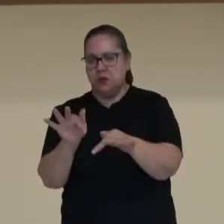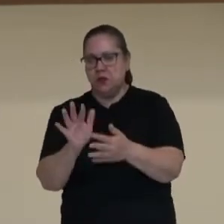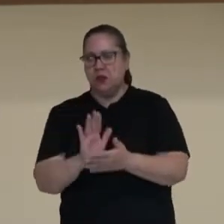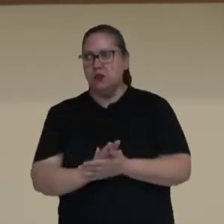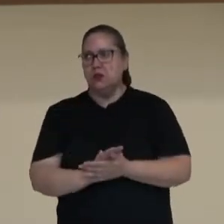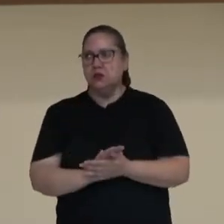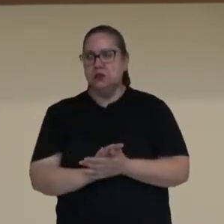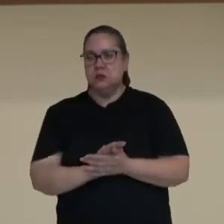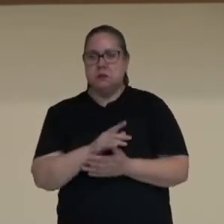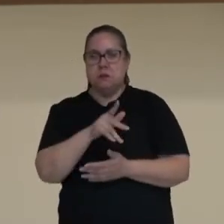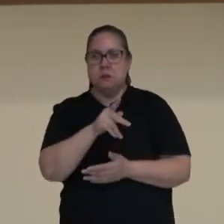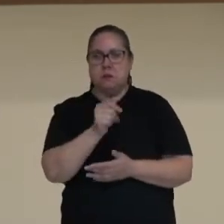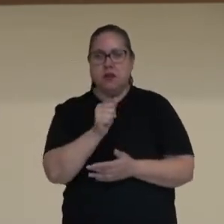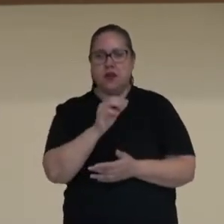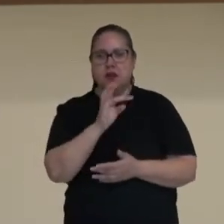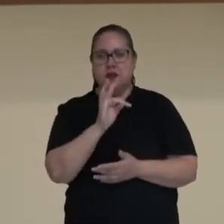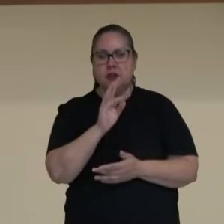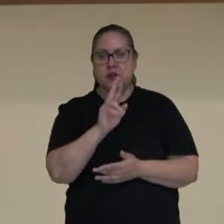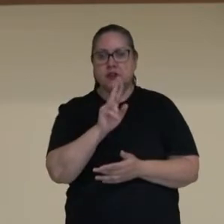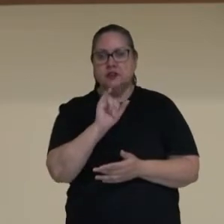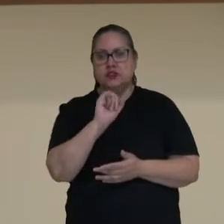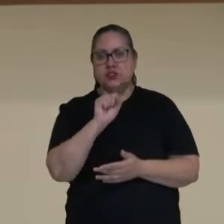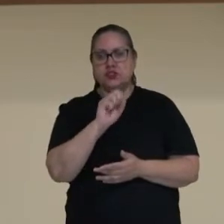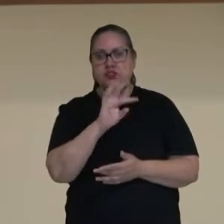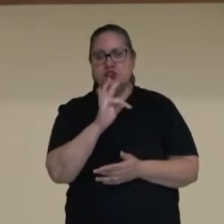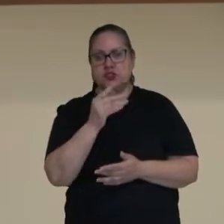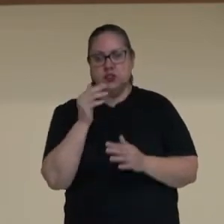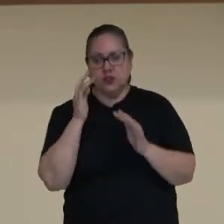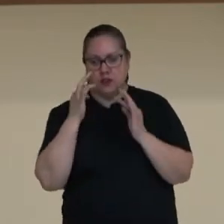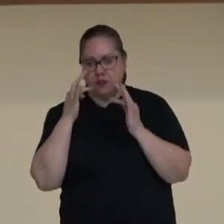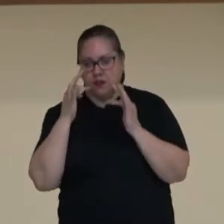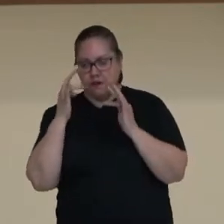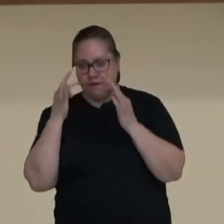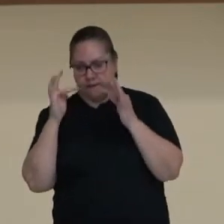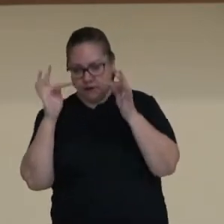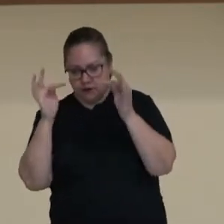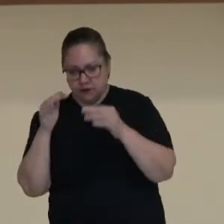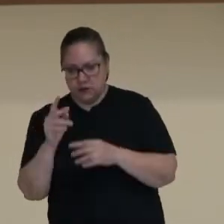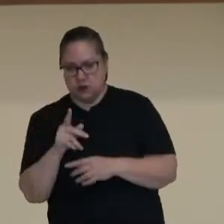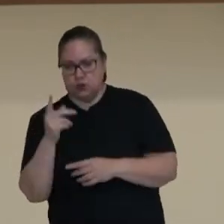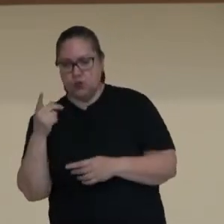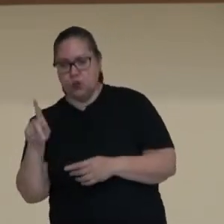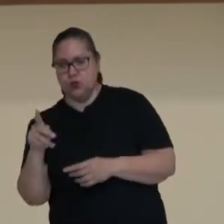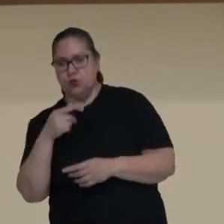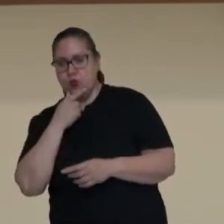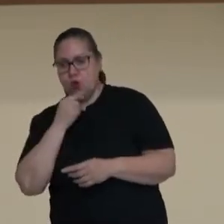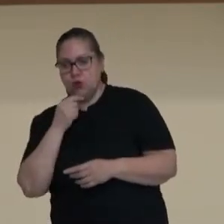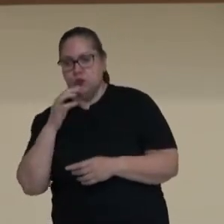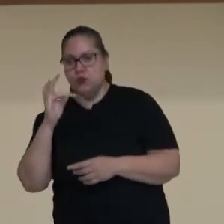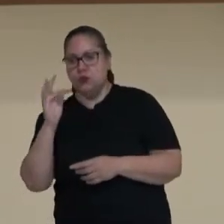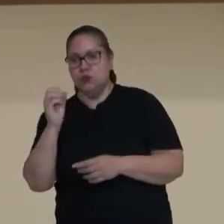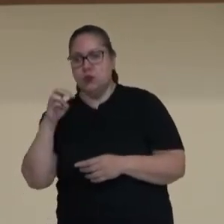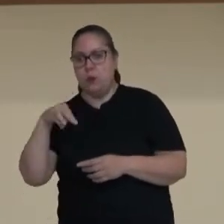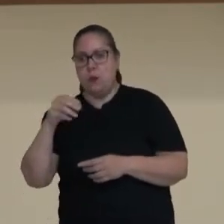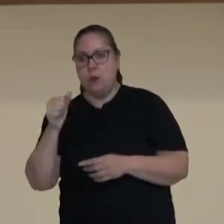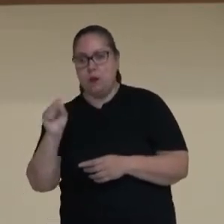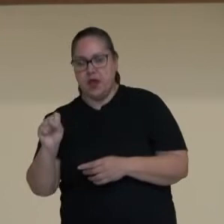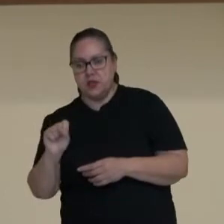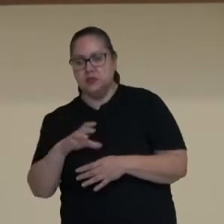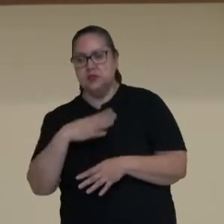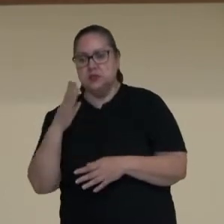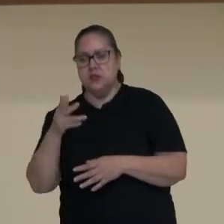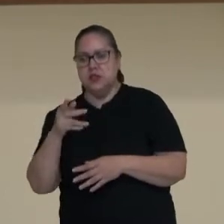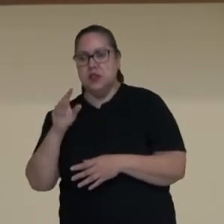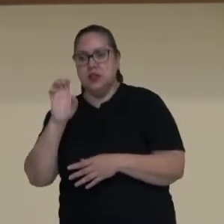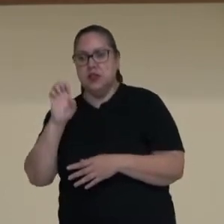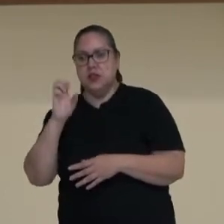dessa patrística, quando vem assim a filosofia do Tomás de Aquino com a escolástica, veja que escolástica lembra a